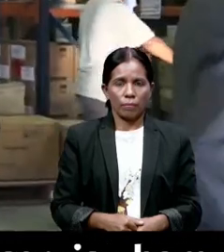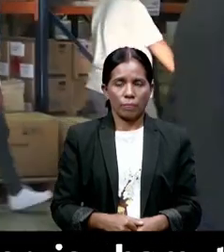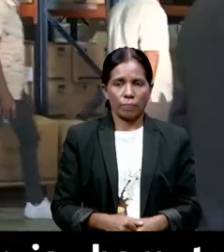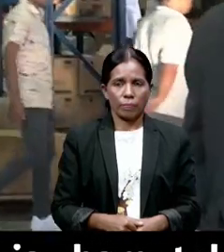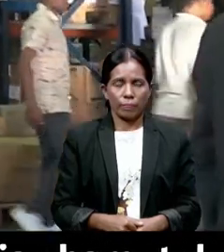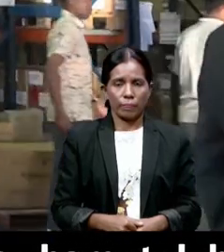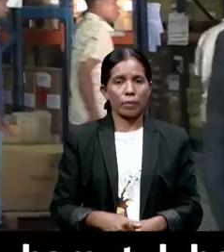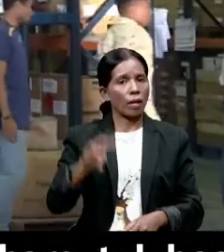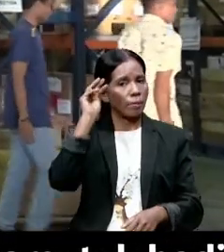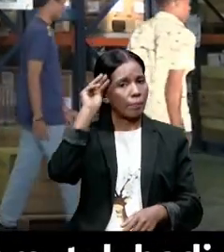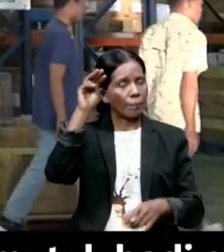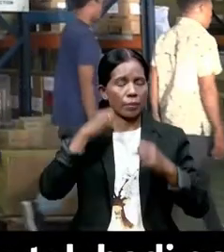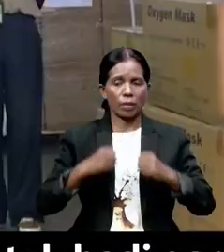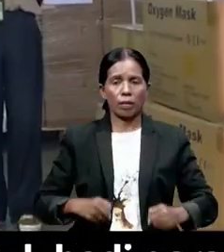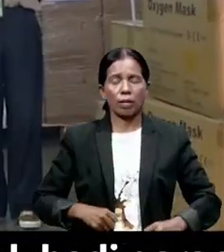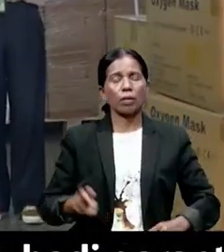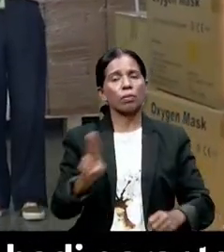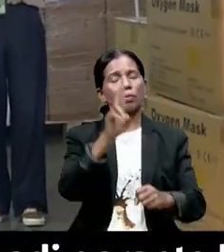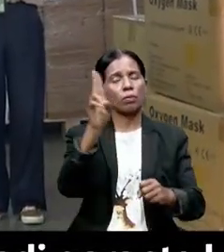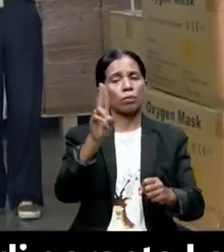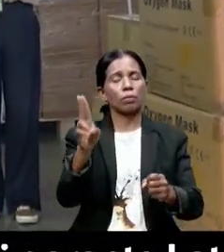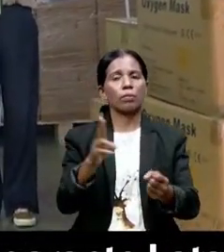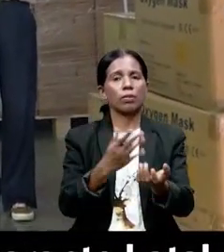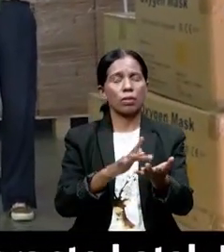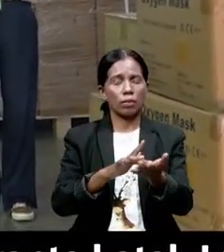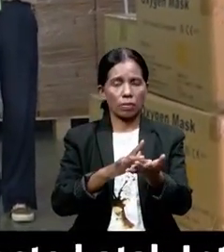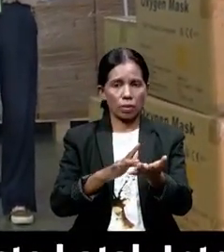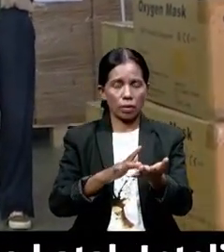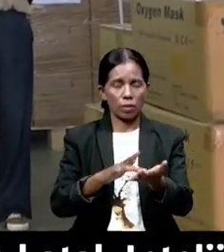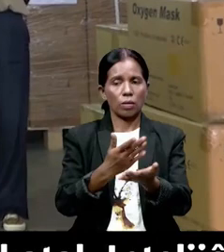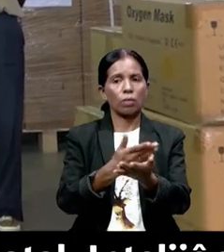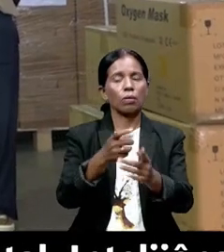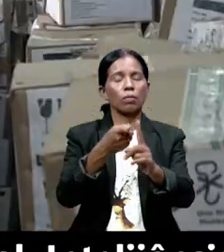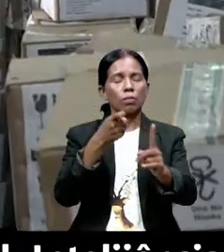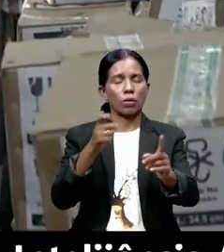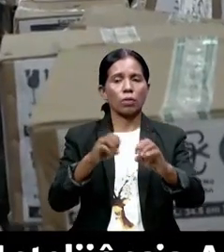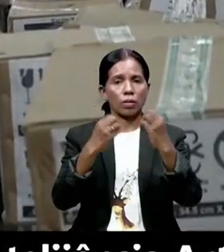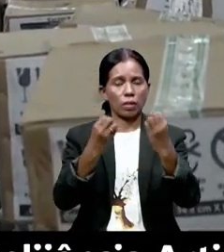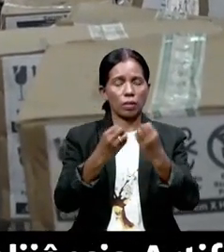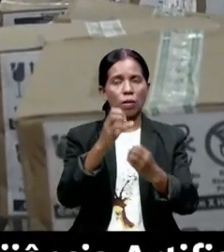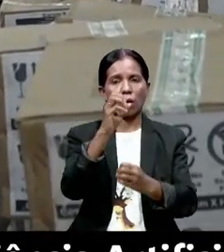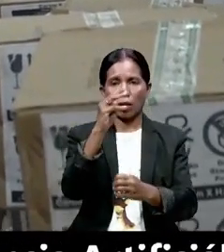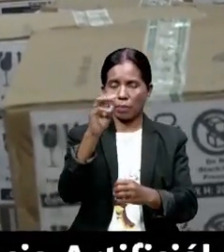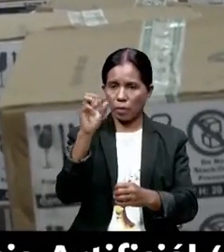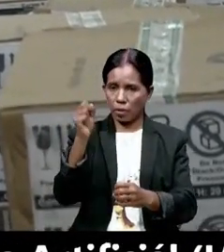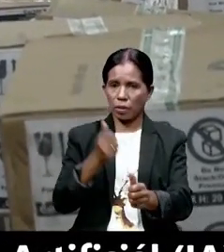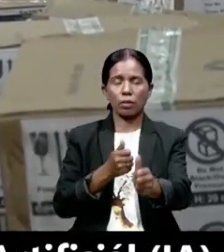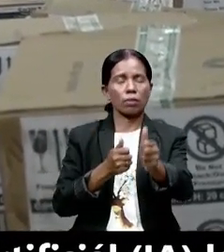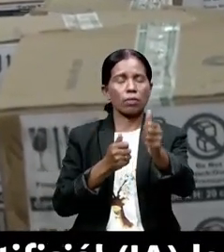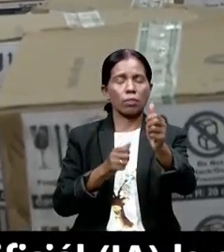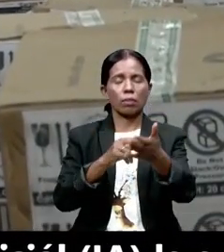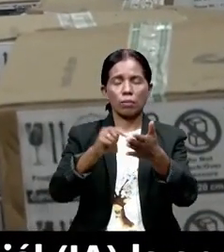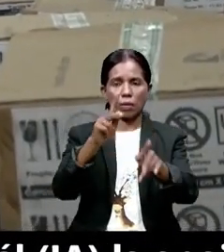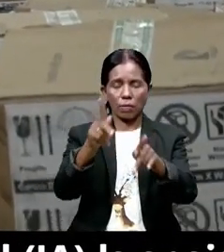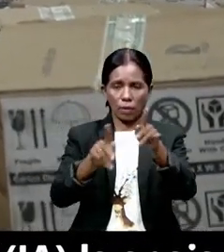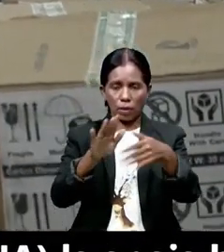Durante o Ministério da Saúde usa a fórmula compras em Morocco, onde a Organização Mundial da Saúde nebe baseia o número de população e a nebe